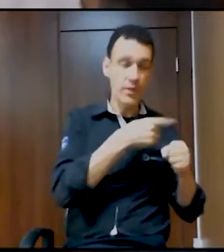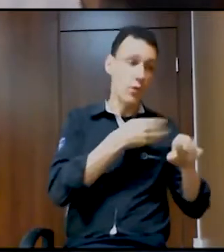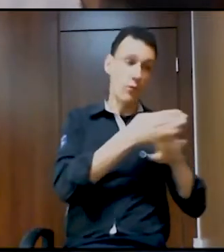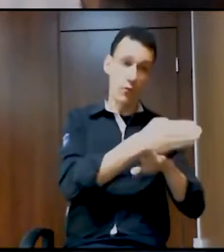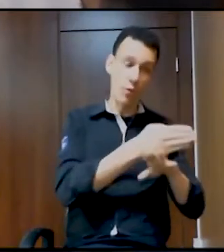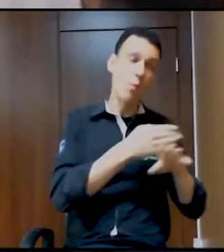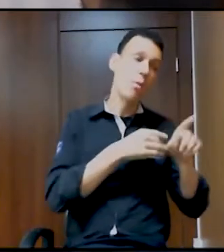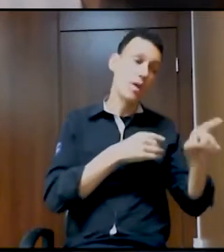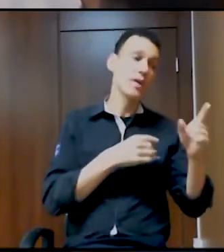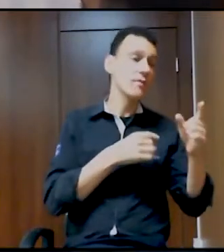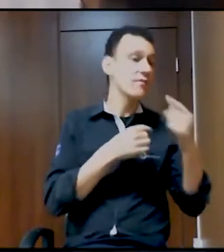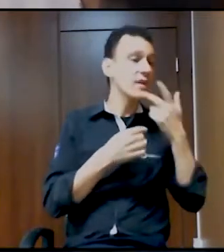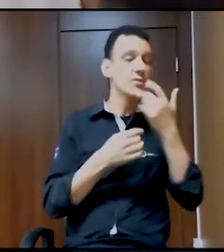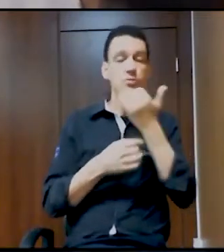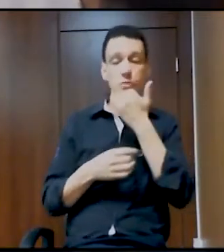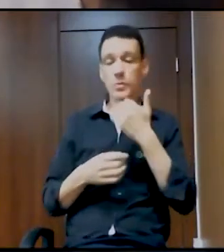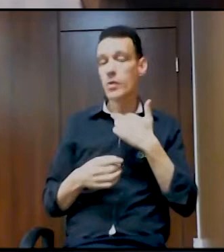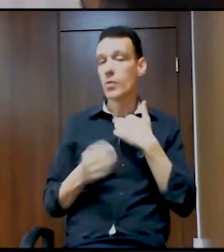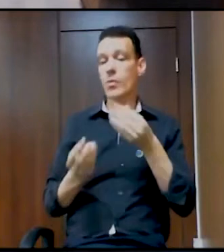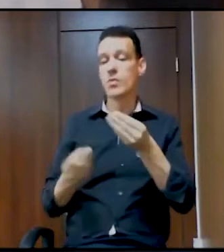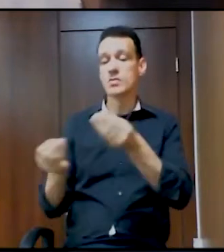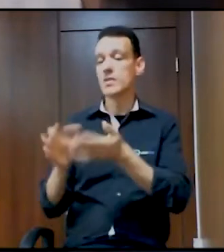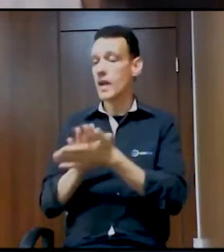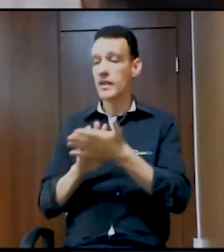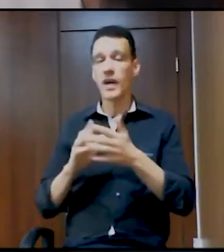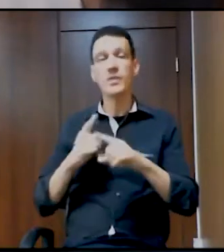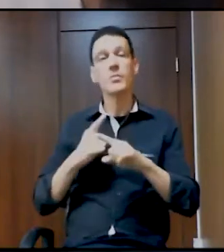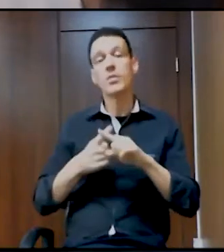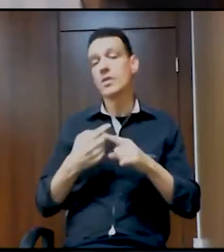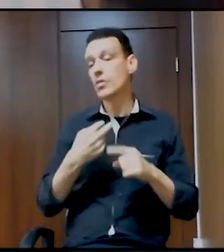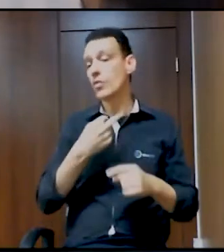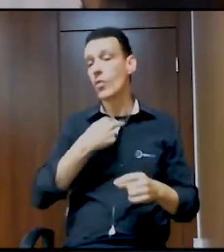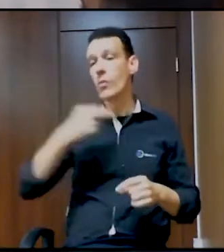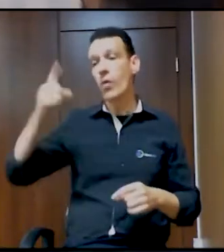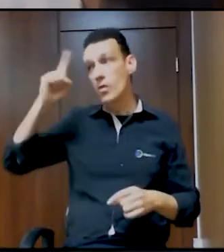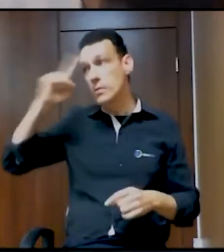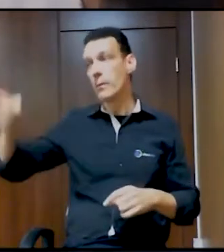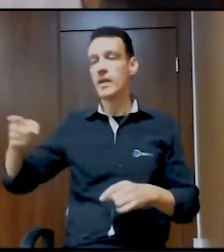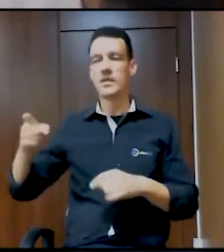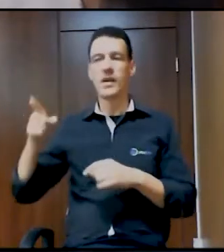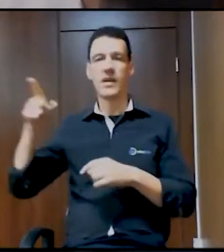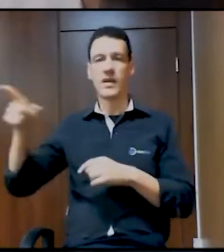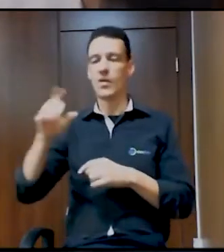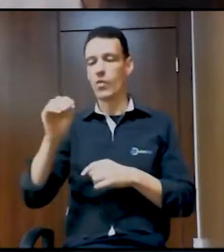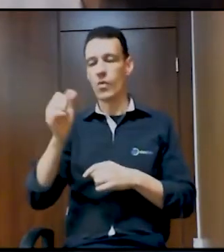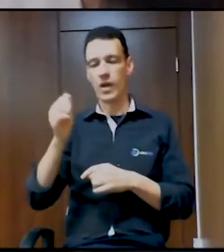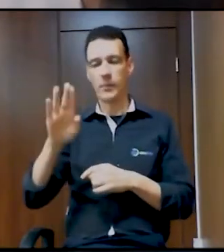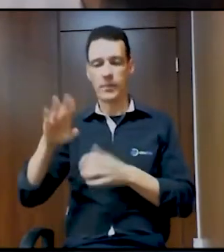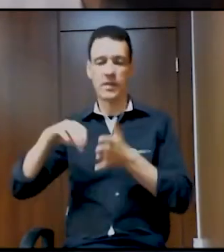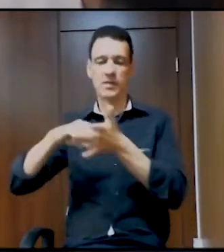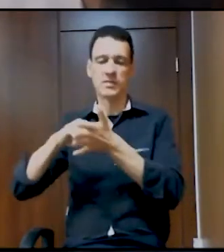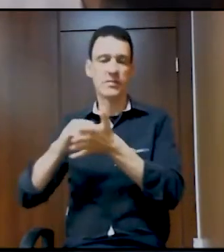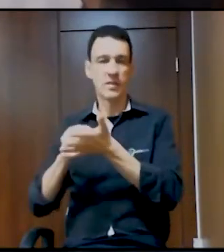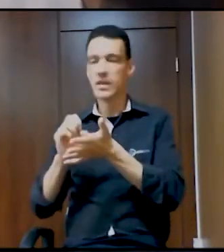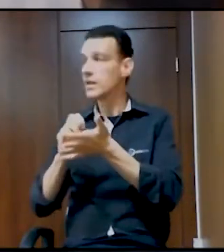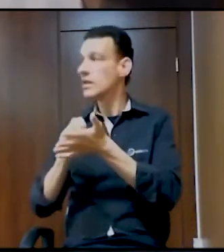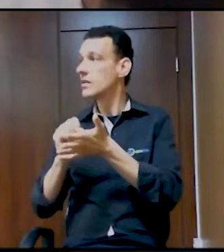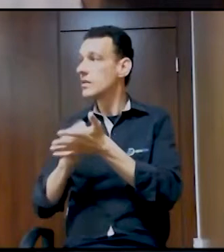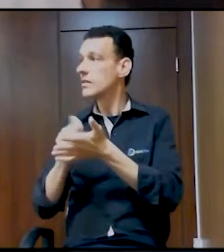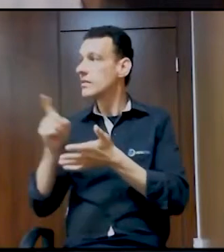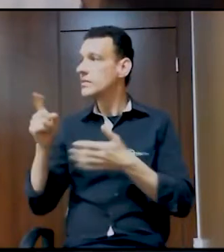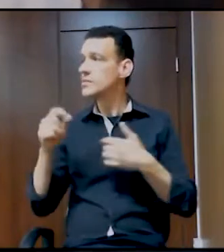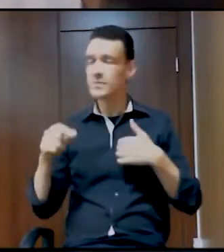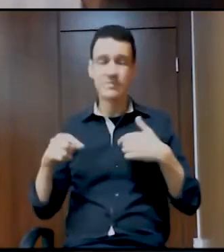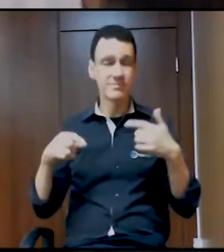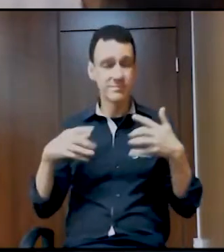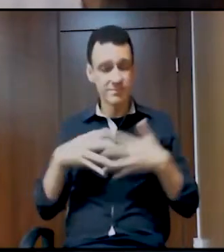Defensoria diz que não pode fazer nada porque não pode obrigar a Coab a me inscrever. Tá aqui. Eu